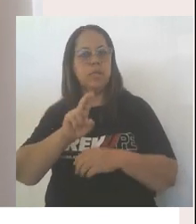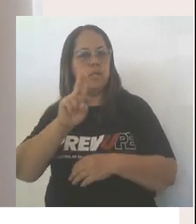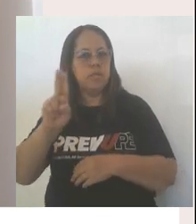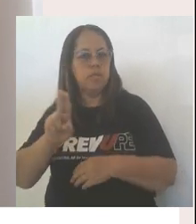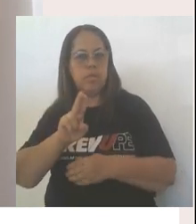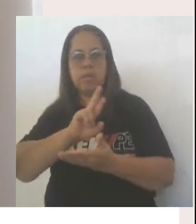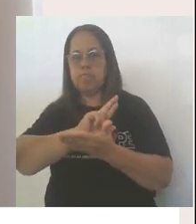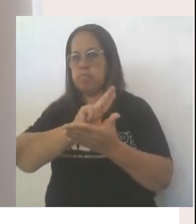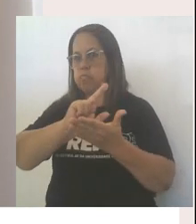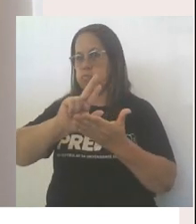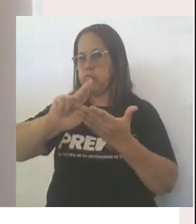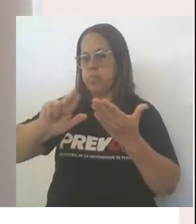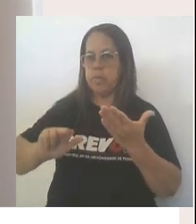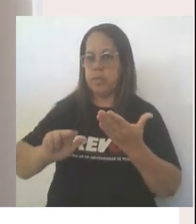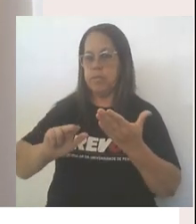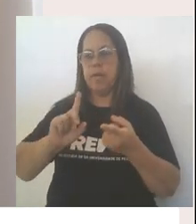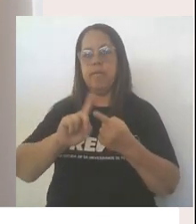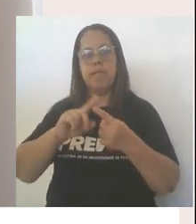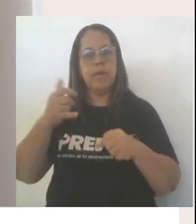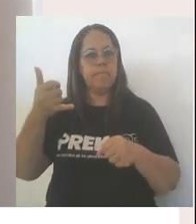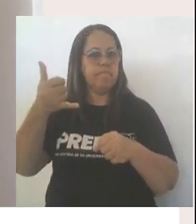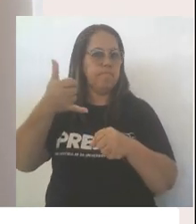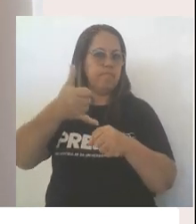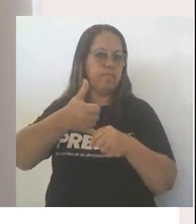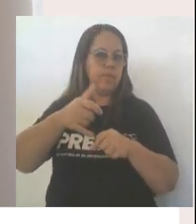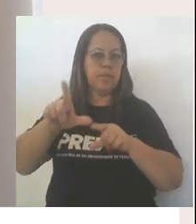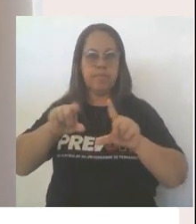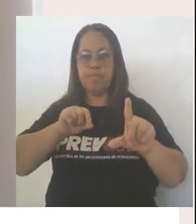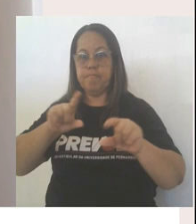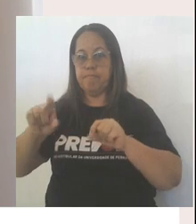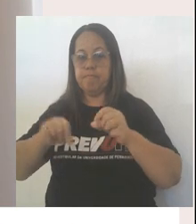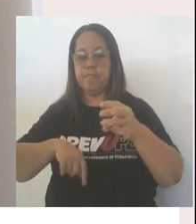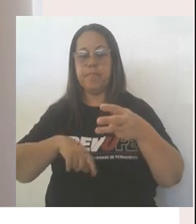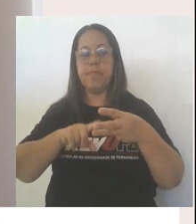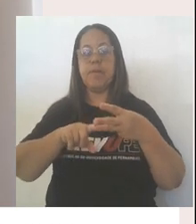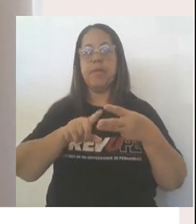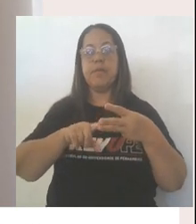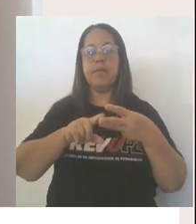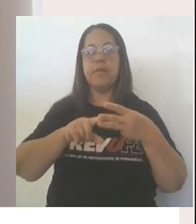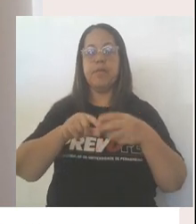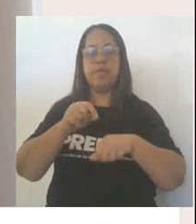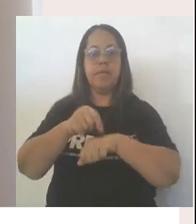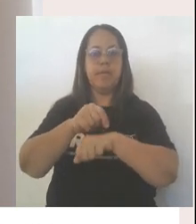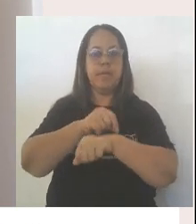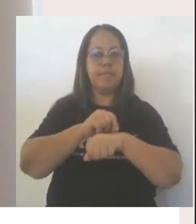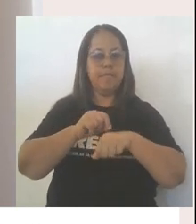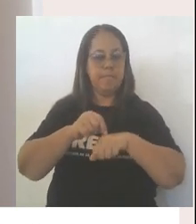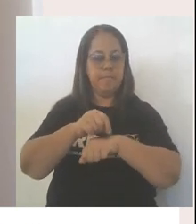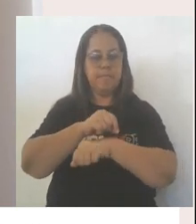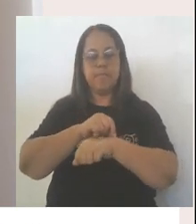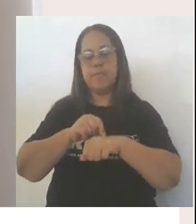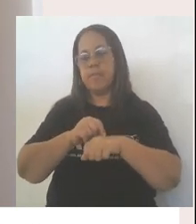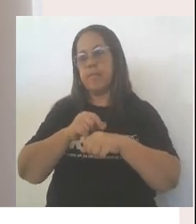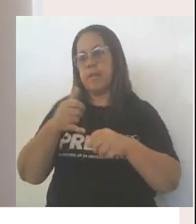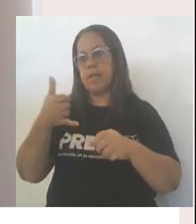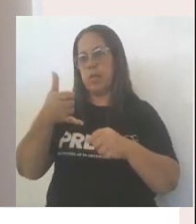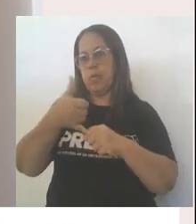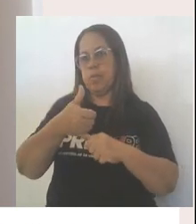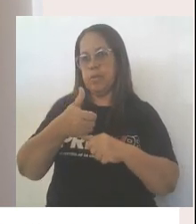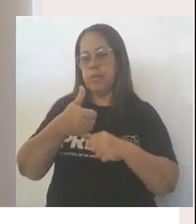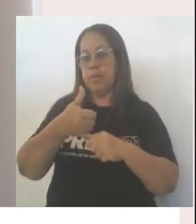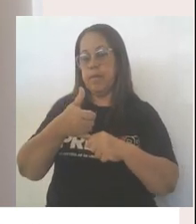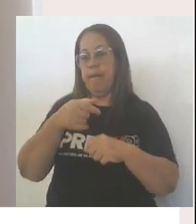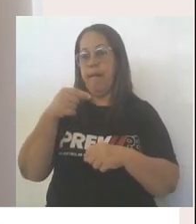várias aplicações, incluindo combustíveis alternativos. O terceiro é a célula de combustível a hidrogênio. Nessas células,